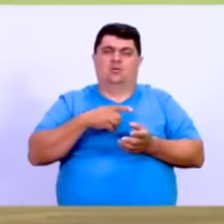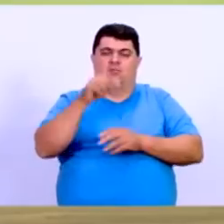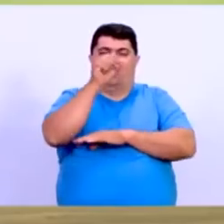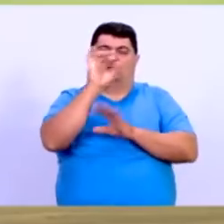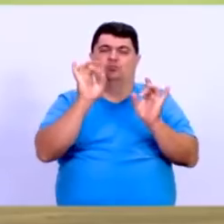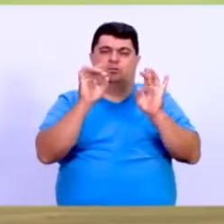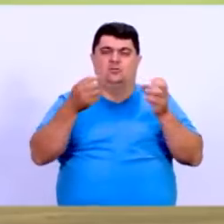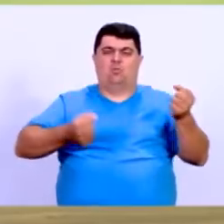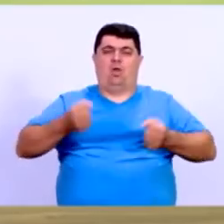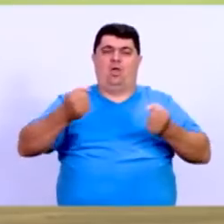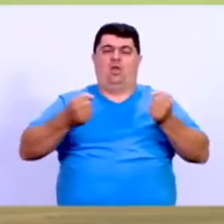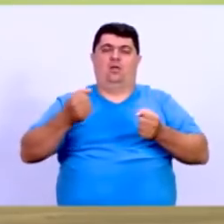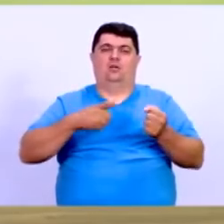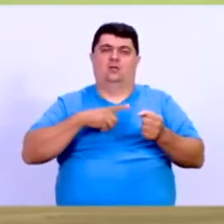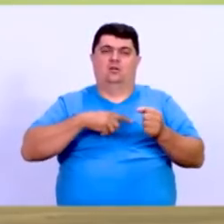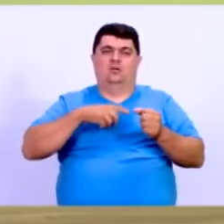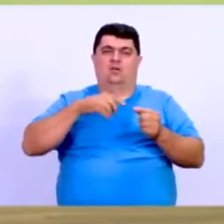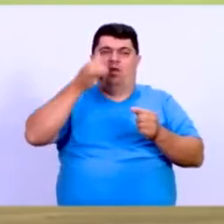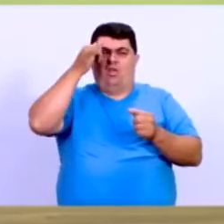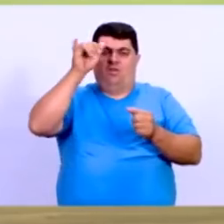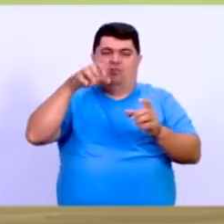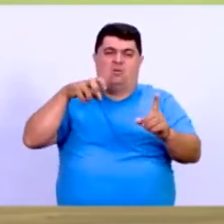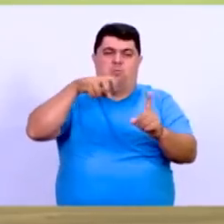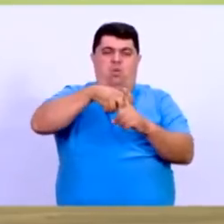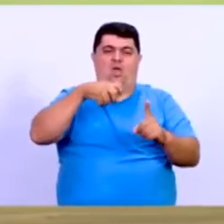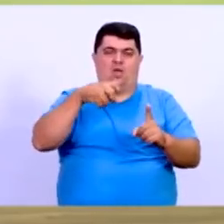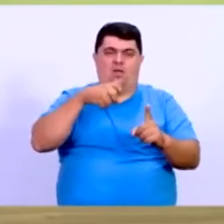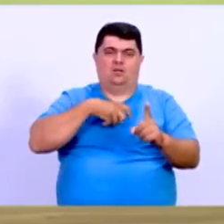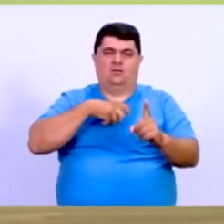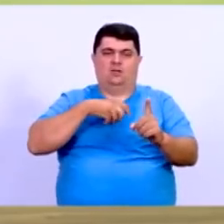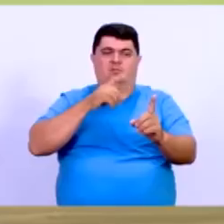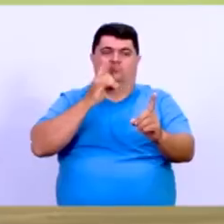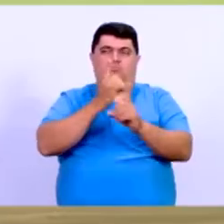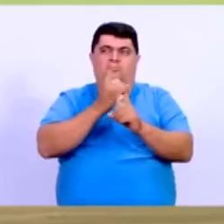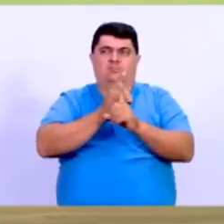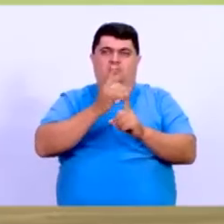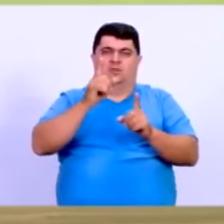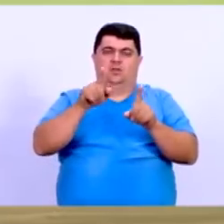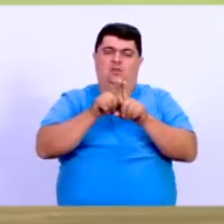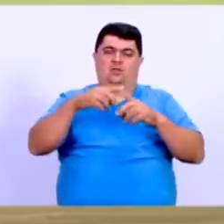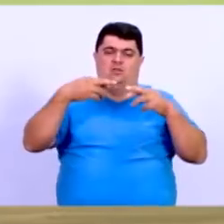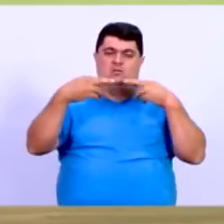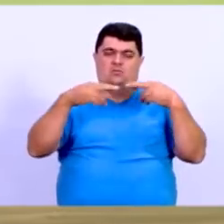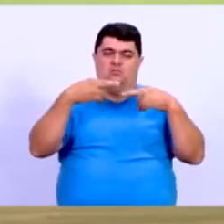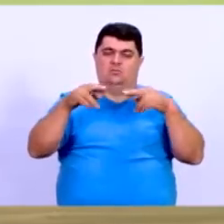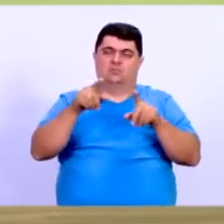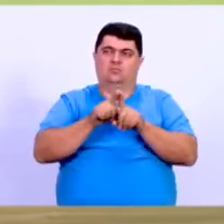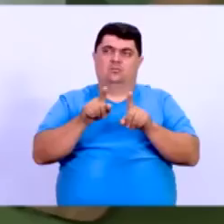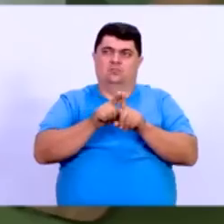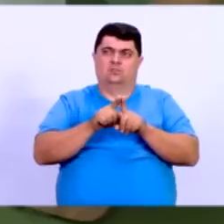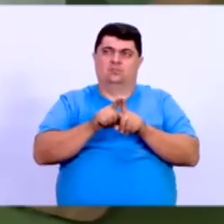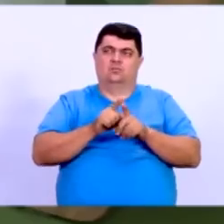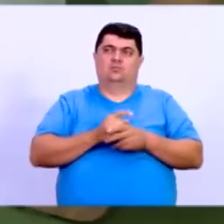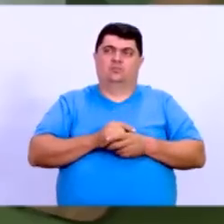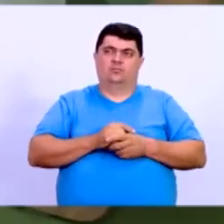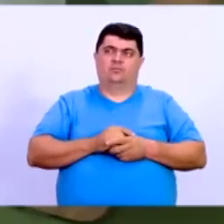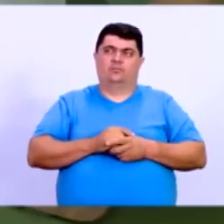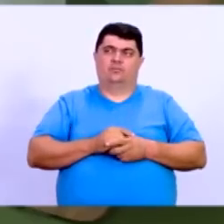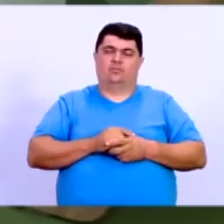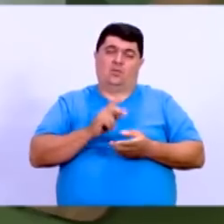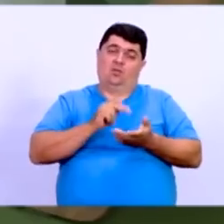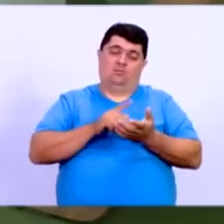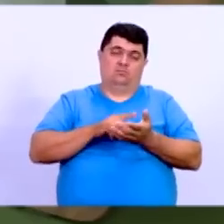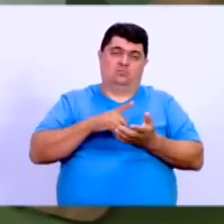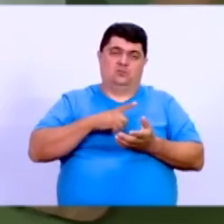sozinho, que ele evita bater lá na frente, ele identifica o carro na frente, também é uma rede. A gente está falando de rede. É verdade. Tá? Ele tem